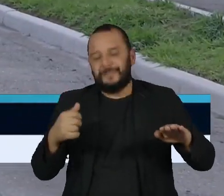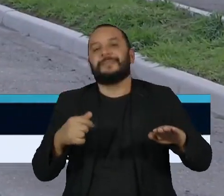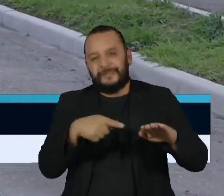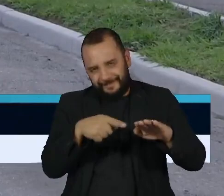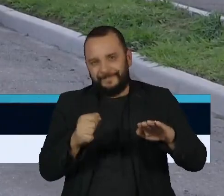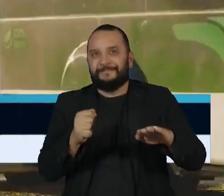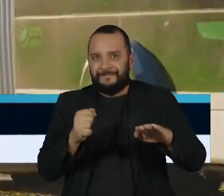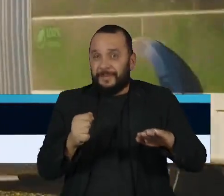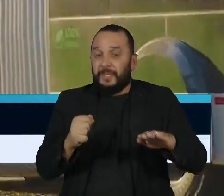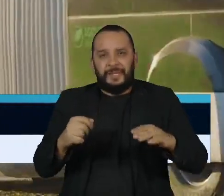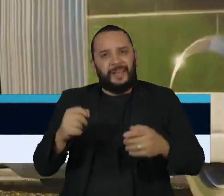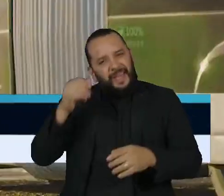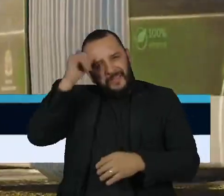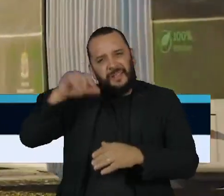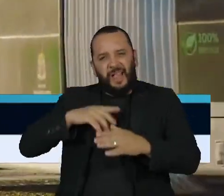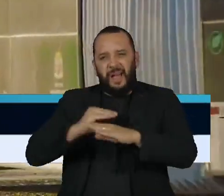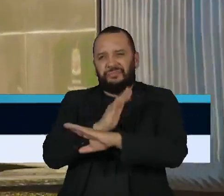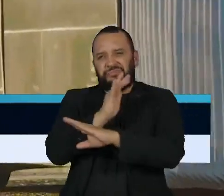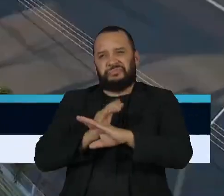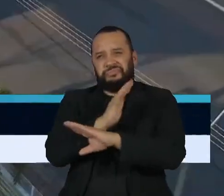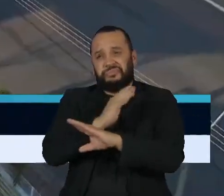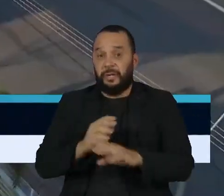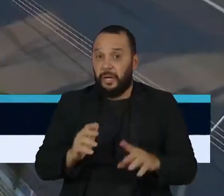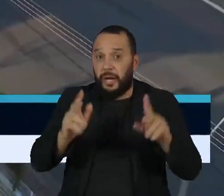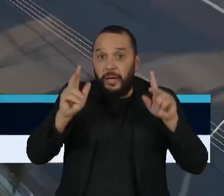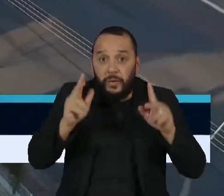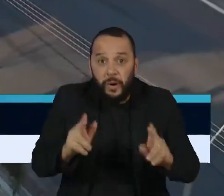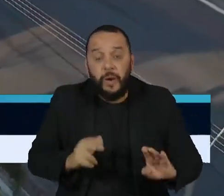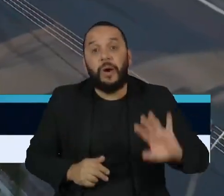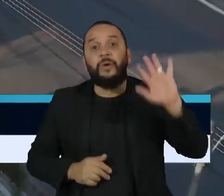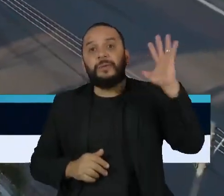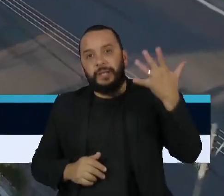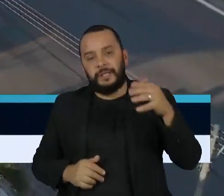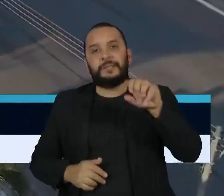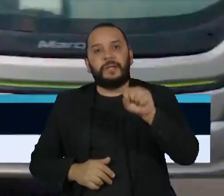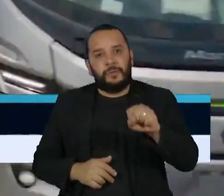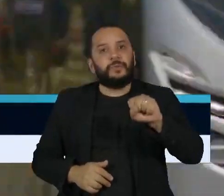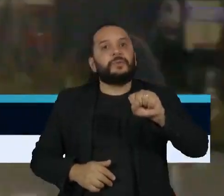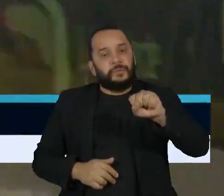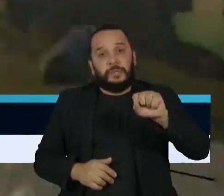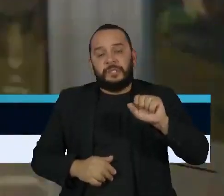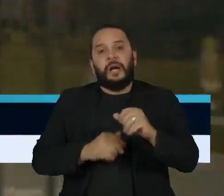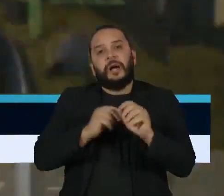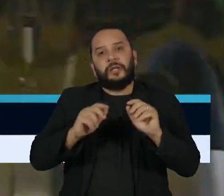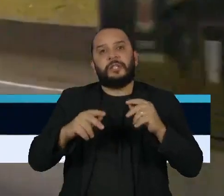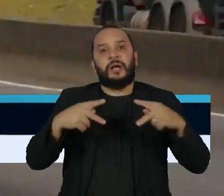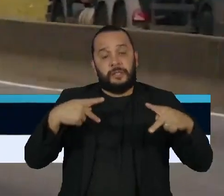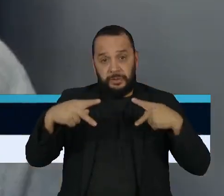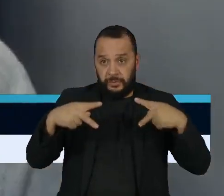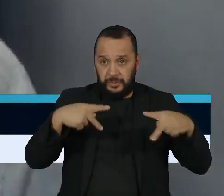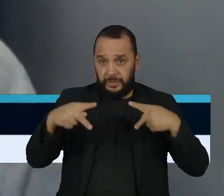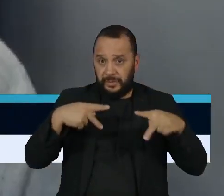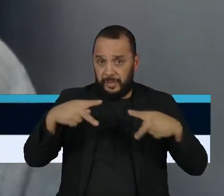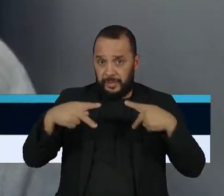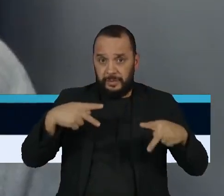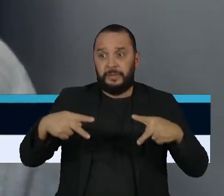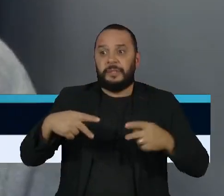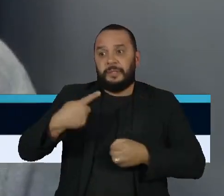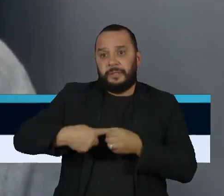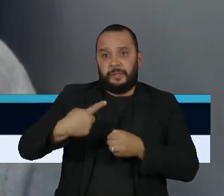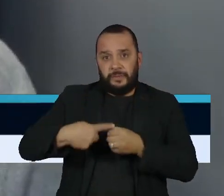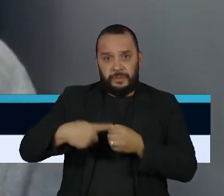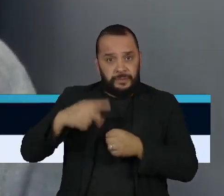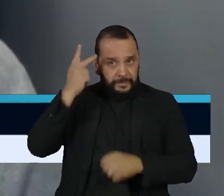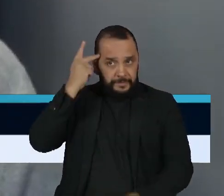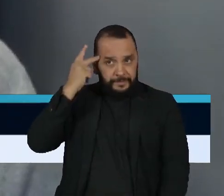A exemplo do que já está sendo feito em São José dos Campos interior do Estado é um acordo entre